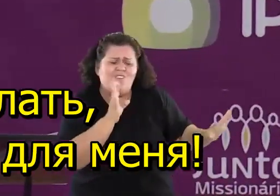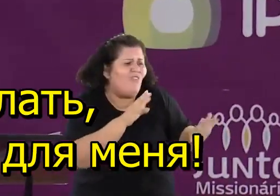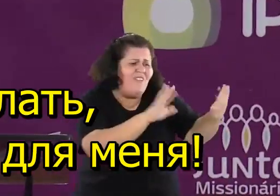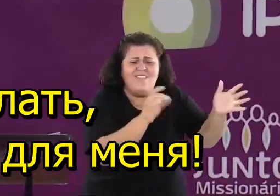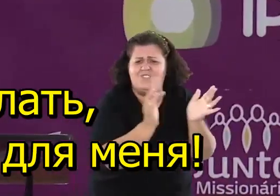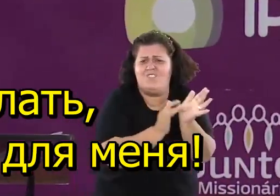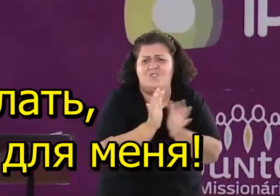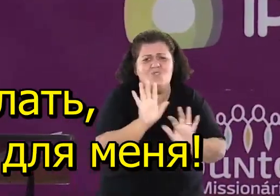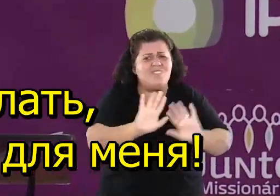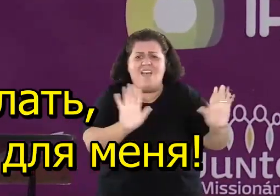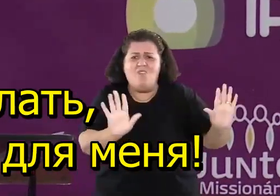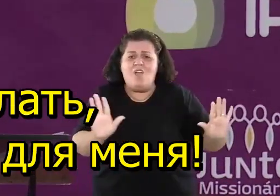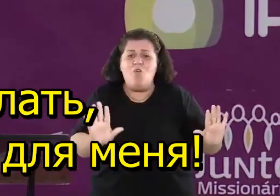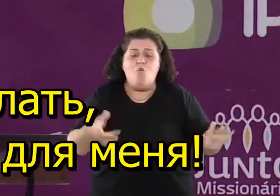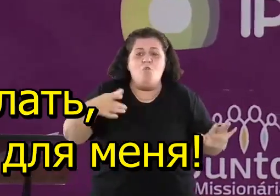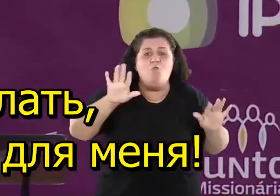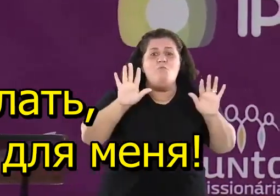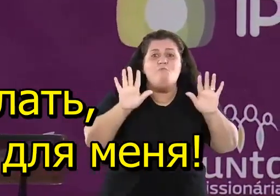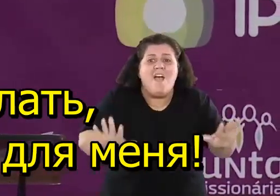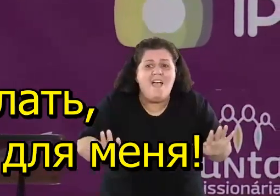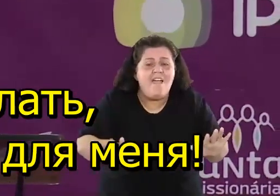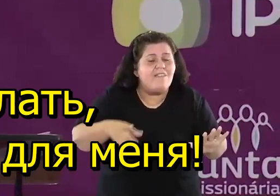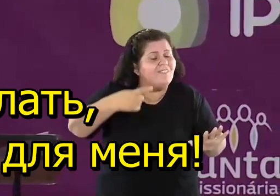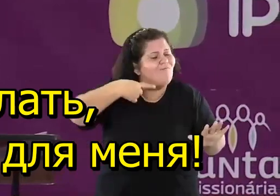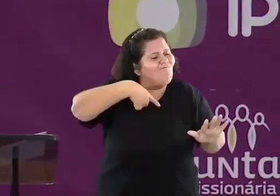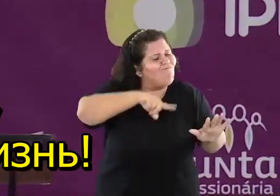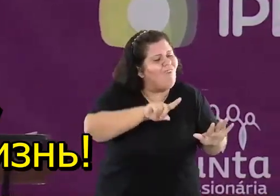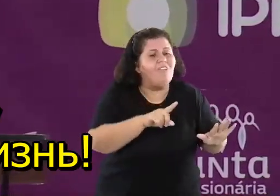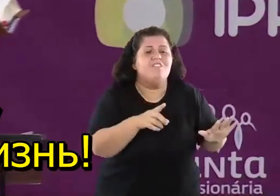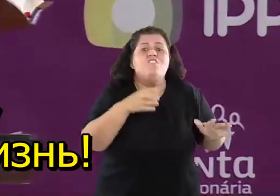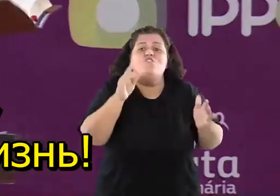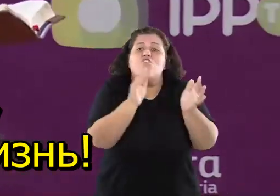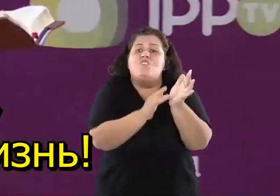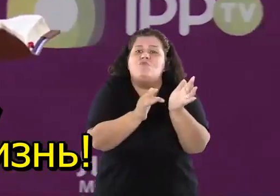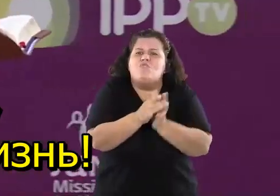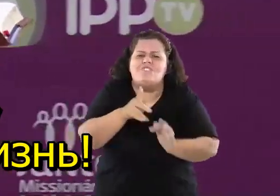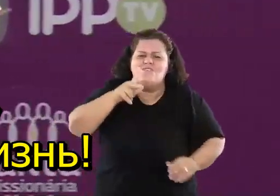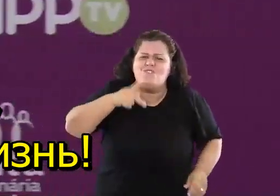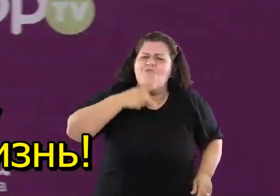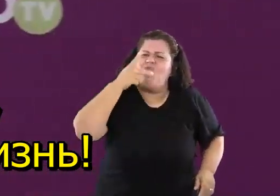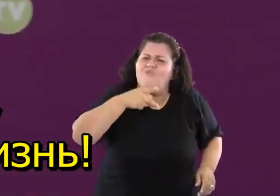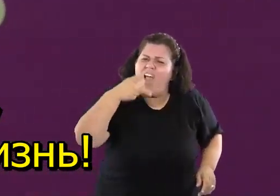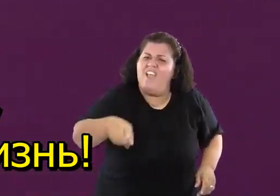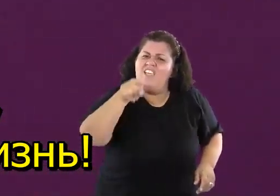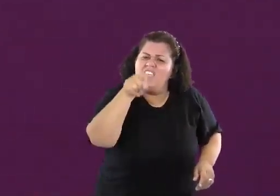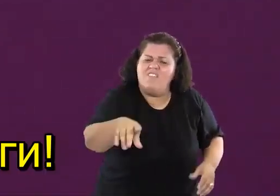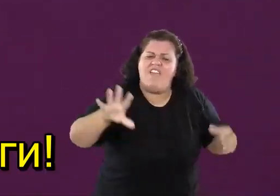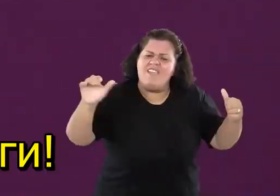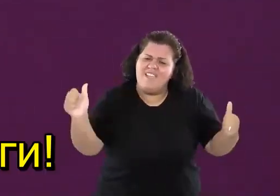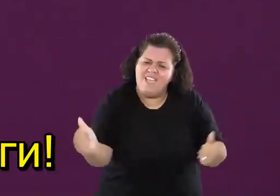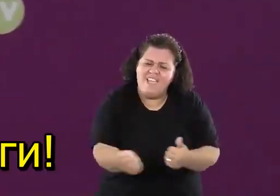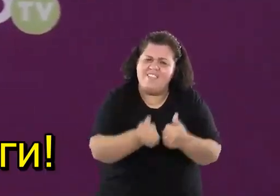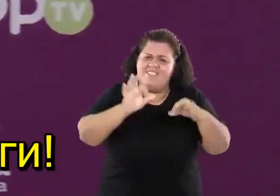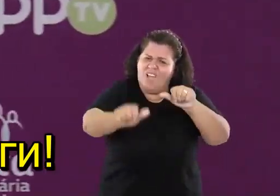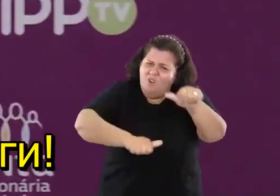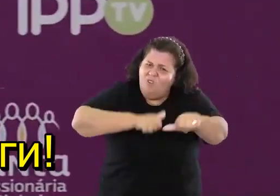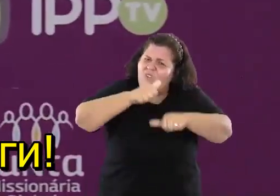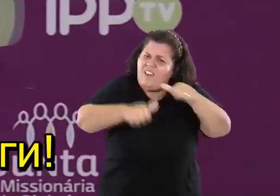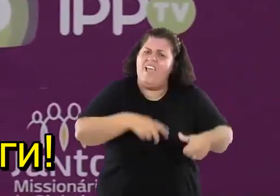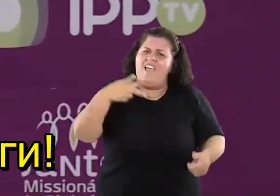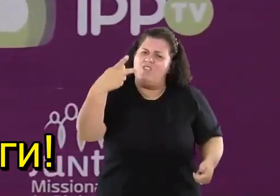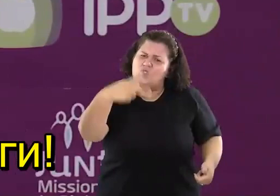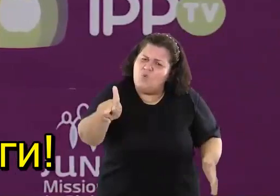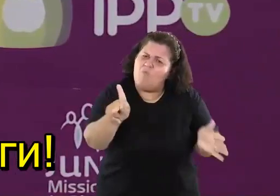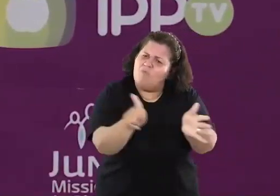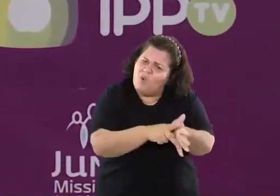eu não tenho mais jeito, para mim não tem mais saída, para mim não tem mais solução, pois Jesus está aqui hoje para restaurar a sua vida, Jesus está aqui hoje para botar